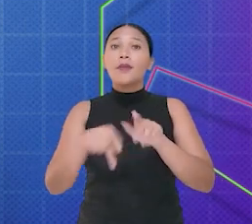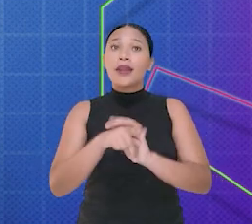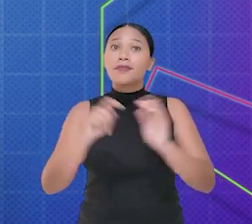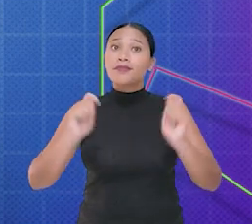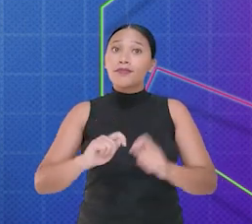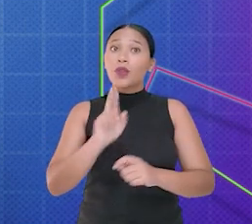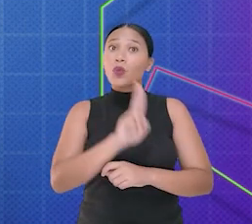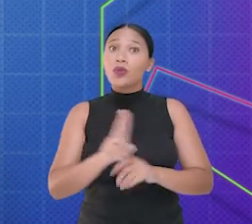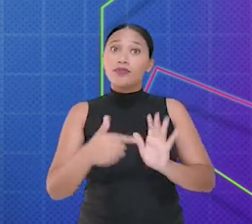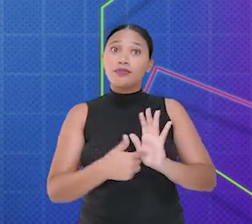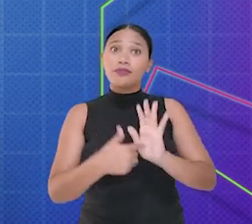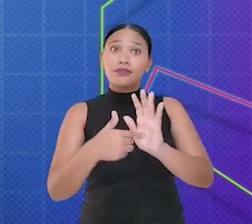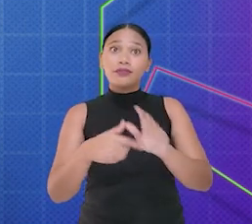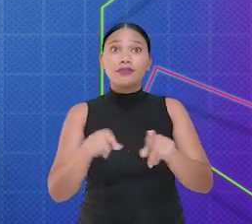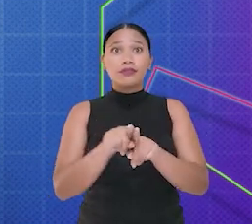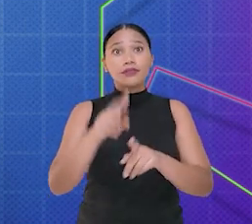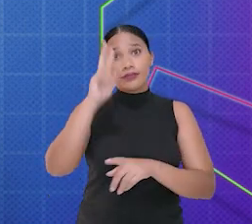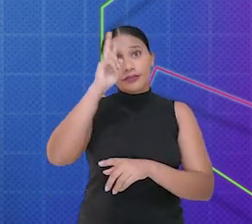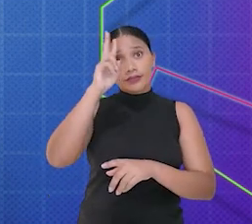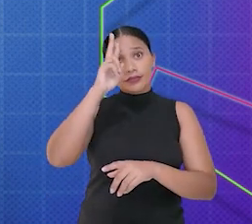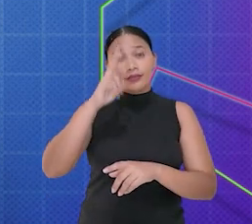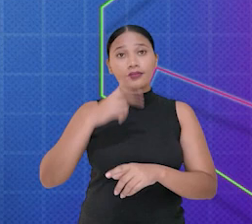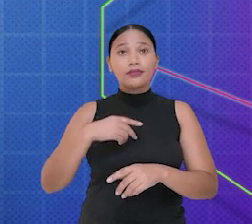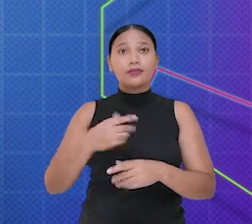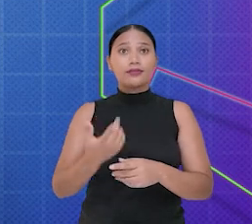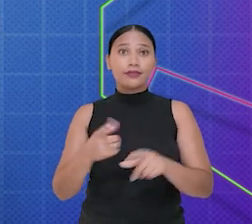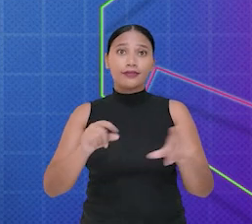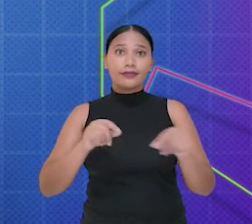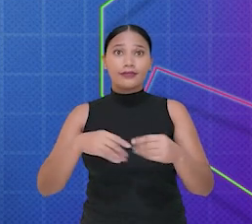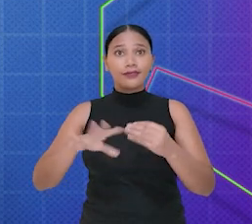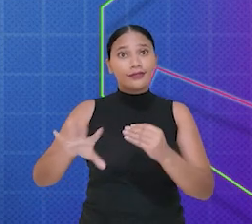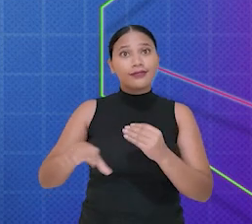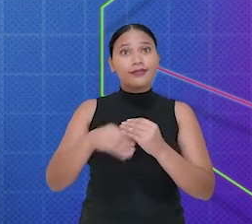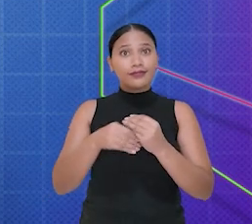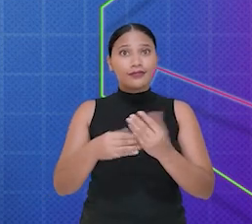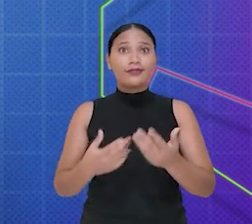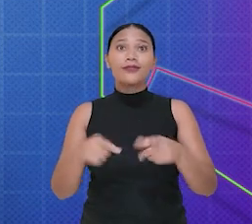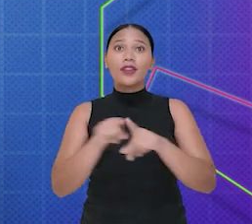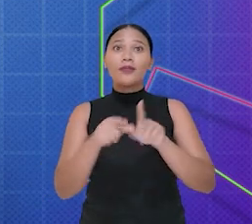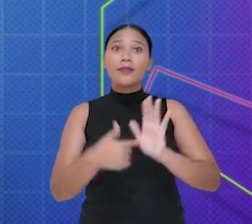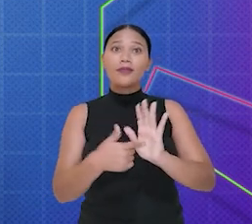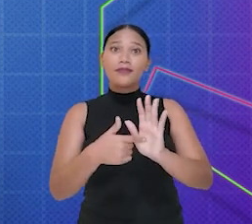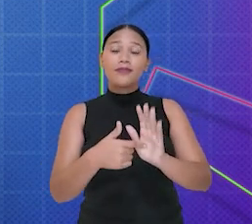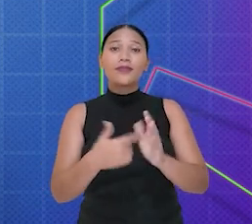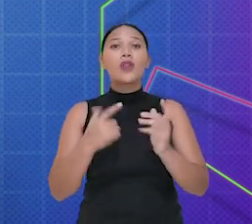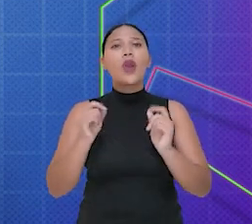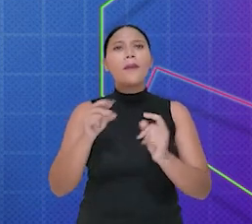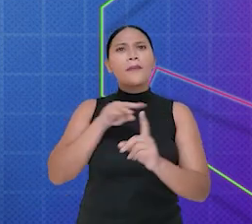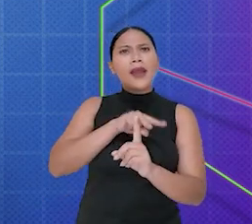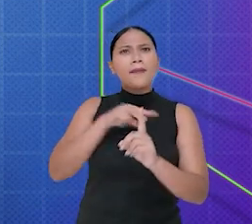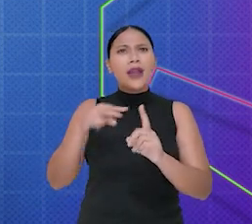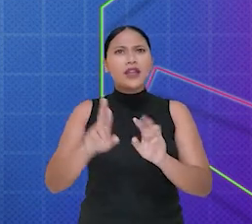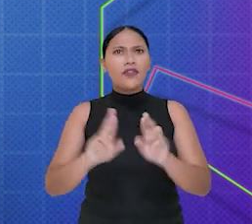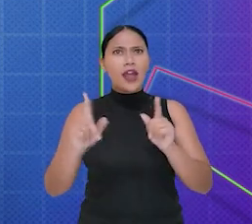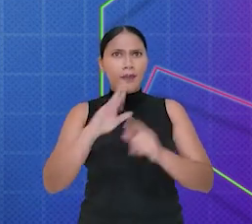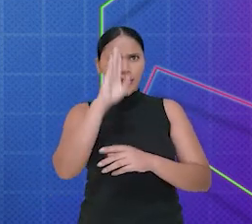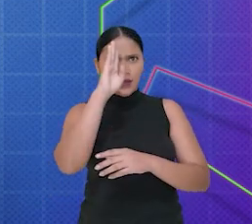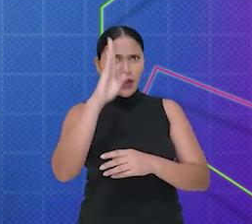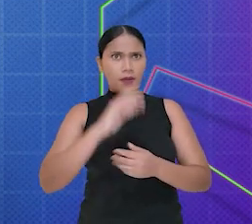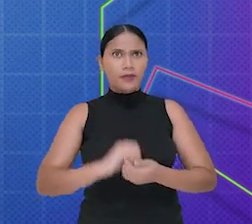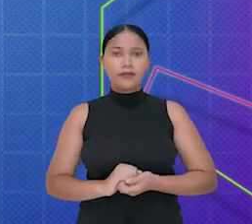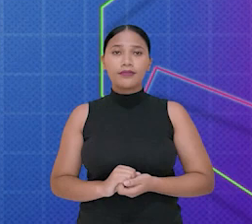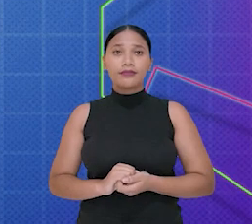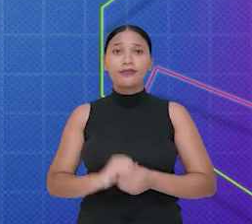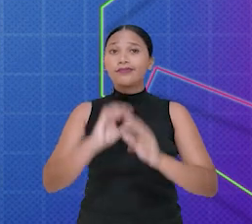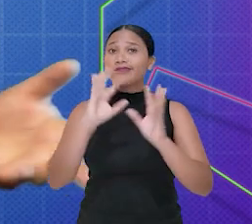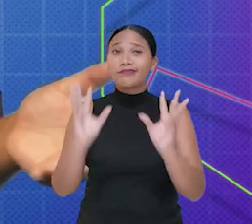disso, eles podem ser usados para apresentar uma história alternativa ou complementar a jogabilidade, oferecendo uma perspectiva diferente da história